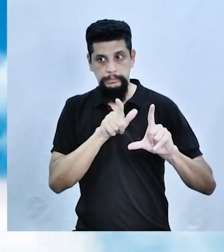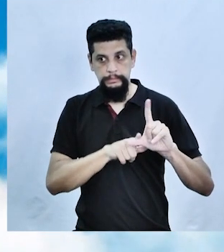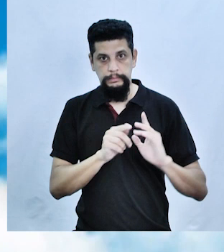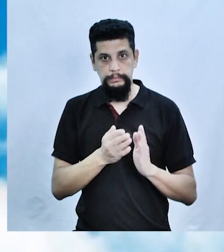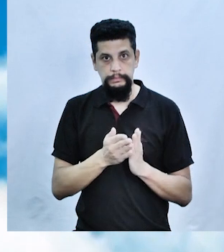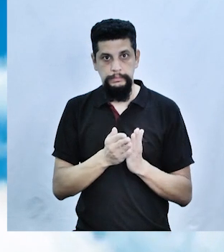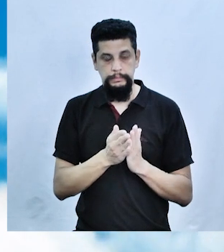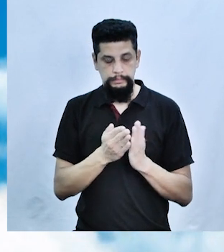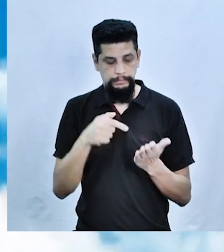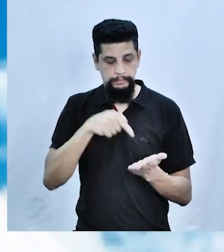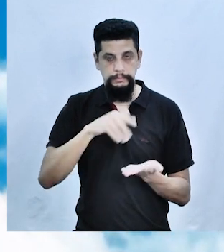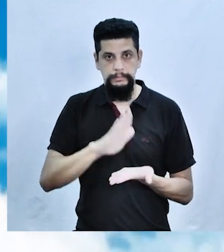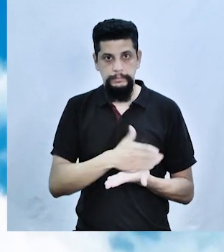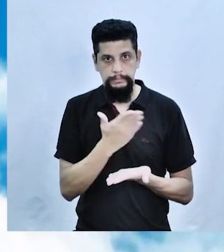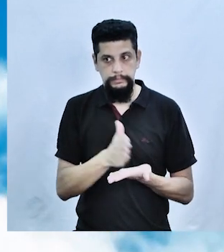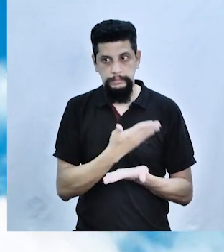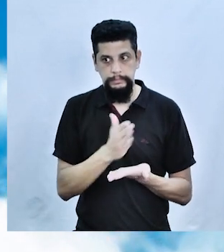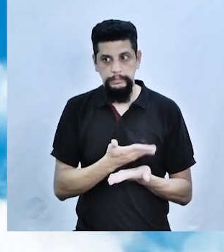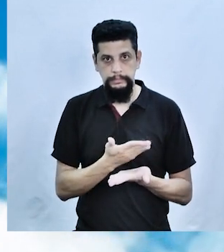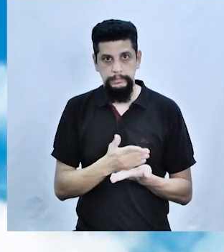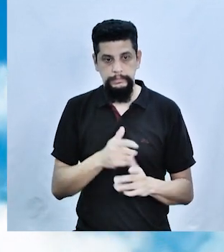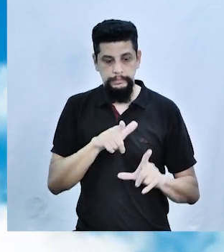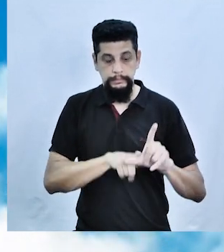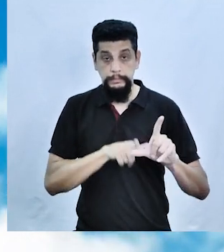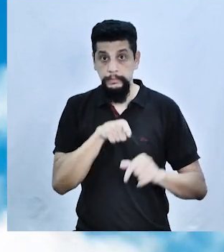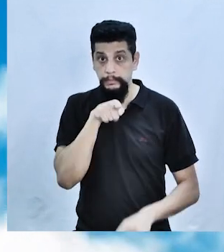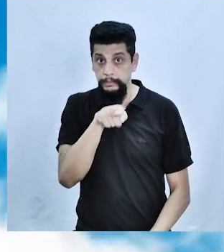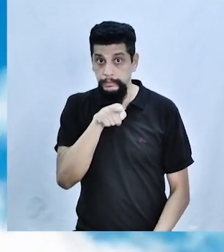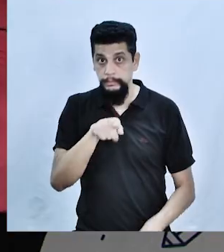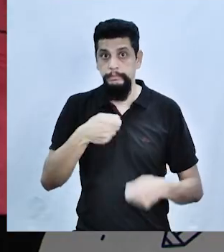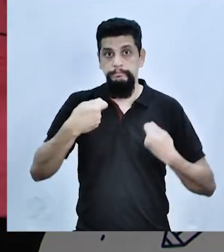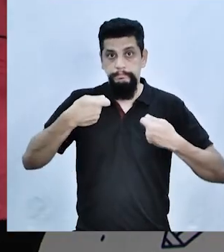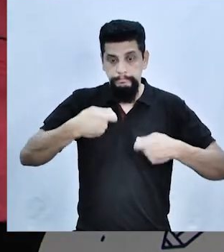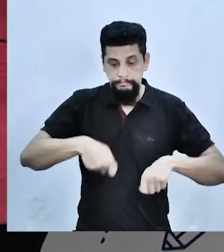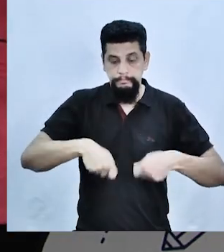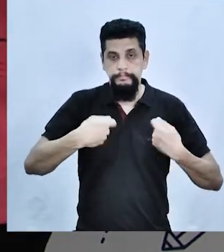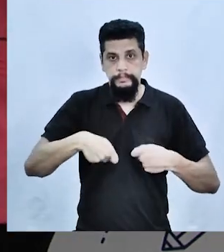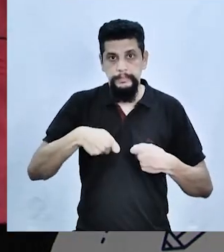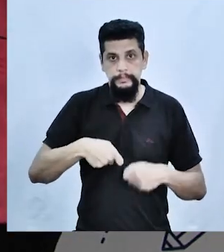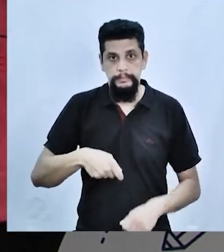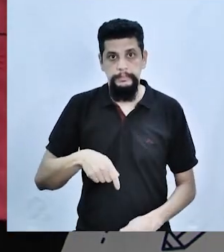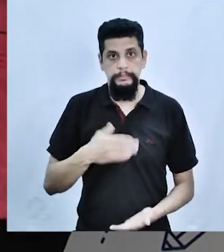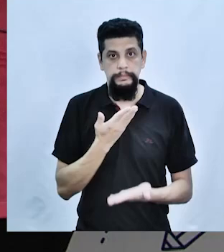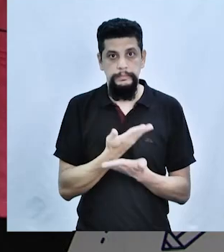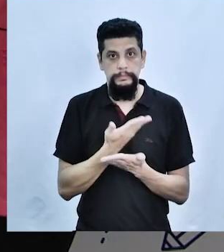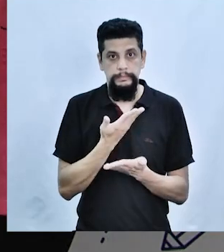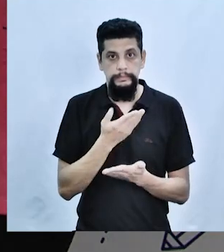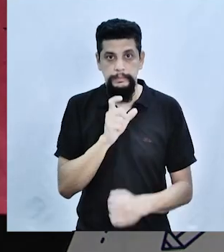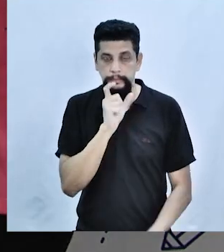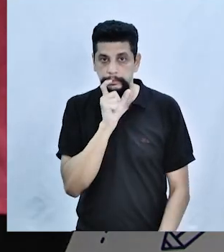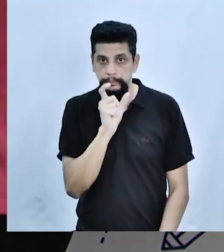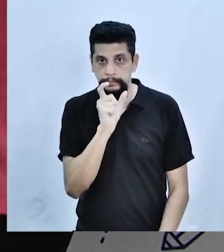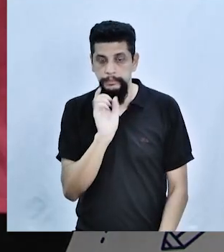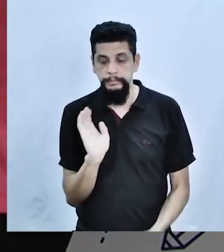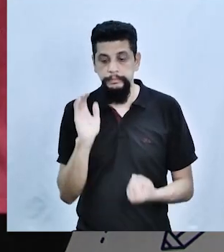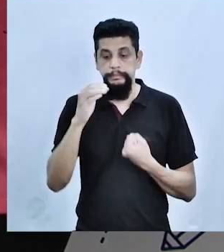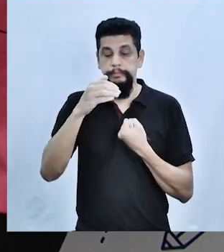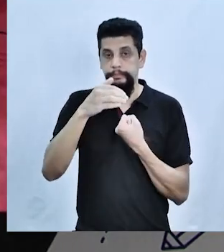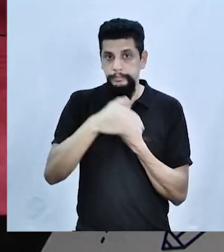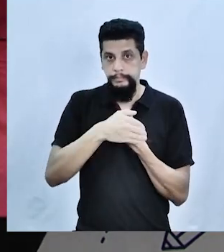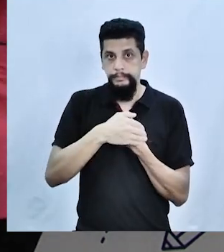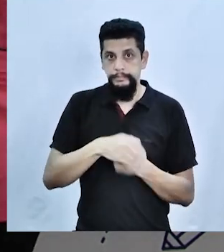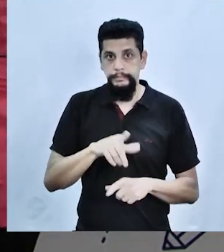letras aqui no caderno. E são as letras que vocês vão precisar para a nossa palavra